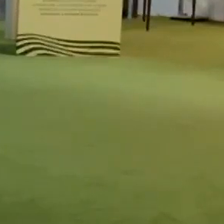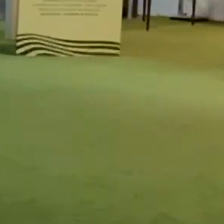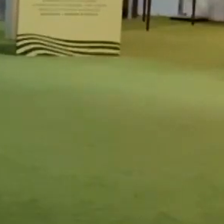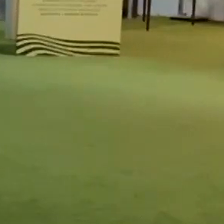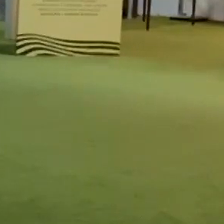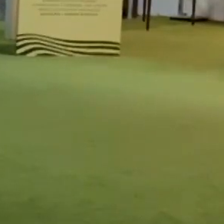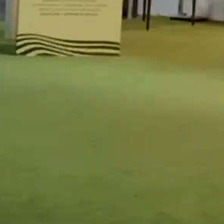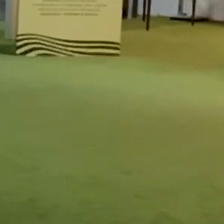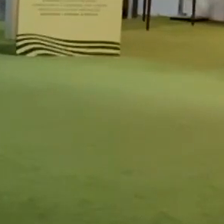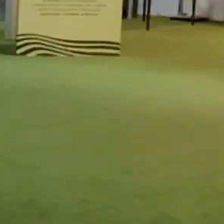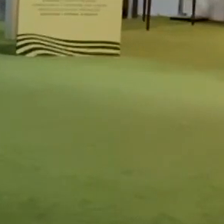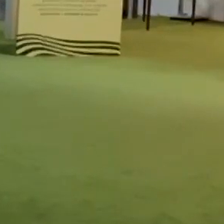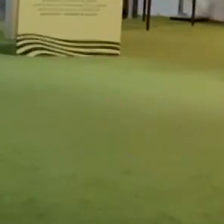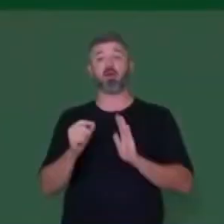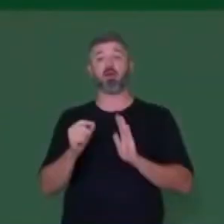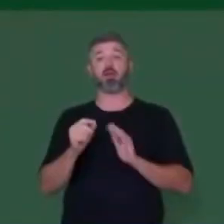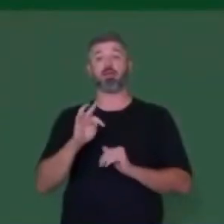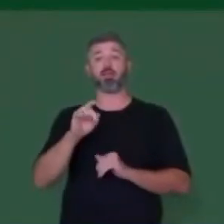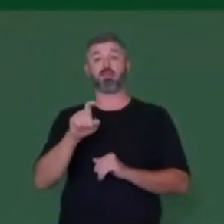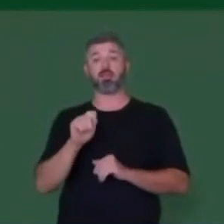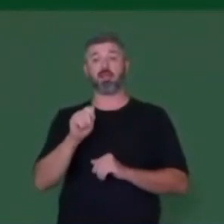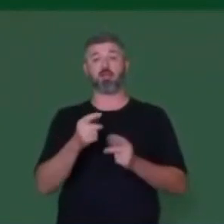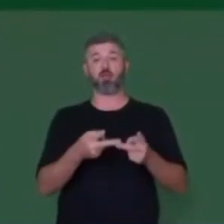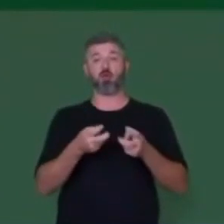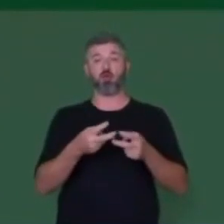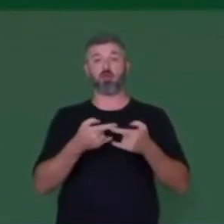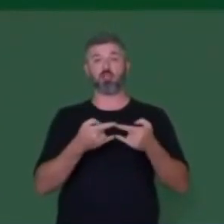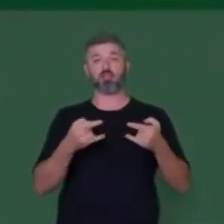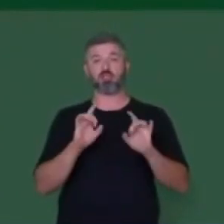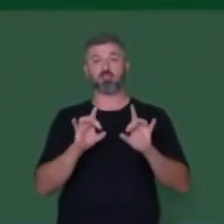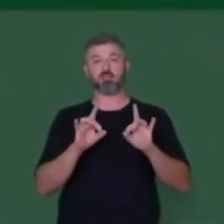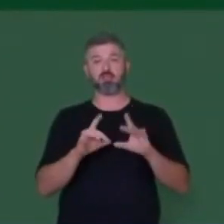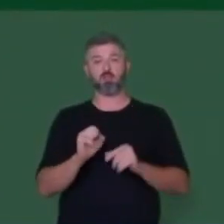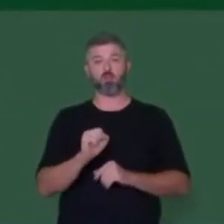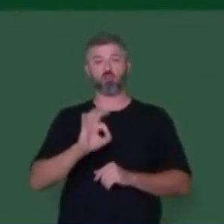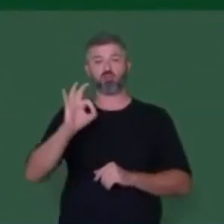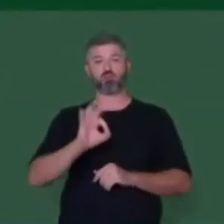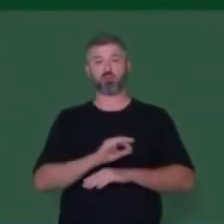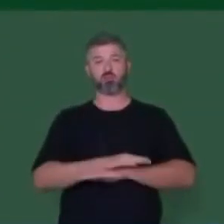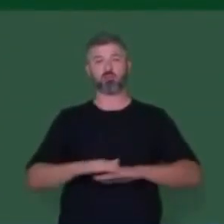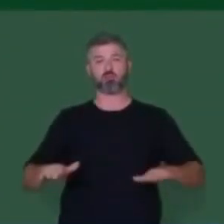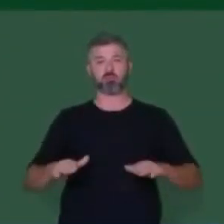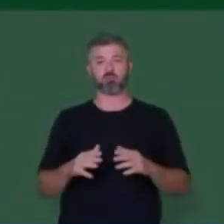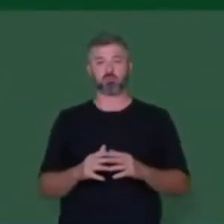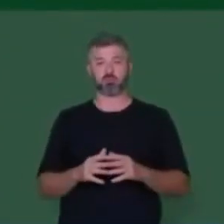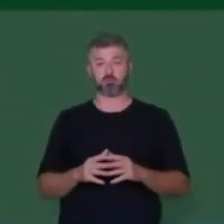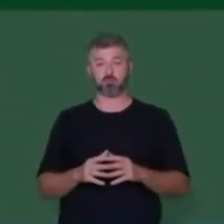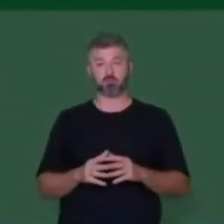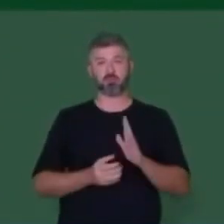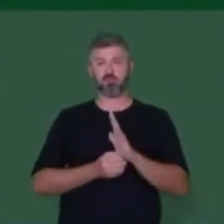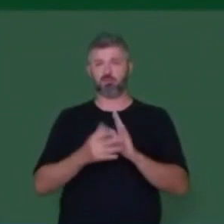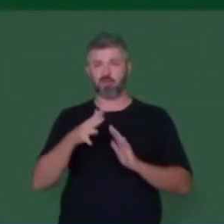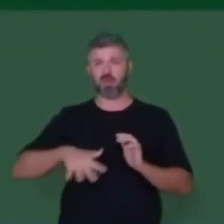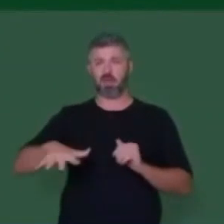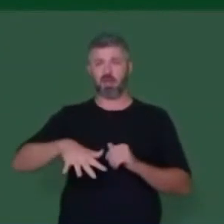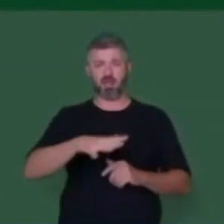aqui no plenário da Câmara dos Deputados os parlamentares aprovaram o texto base sem alterações foram sugeridas